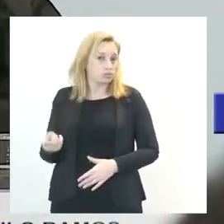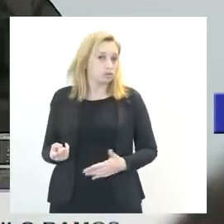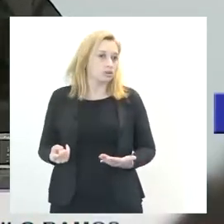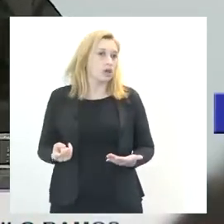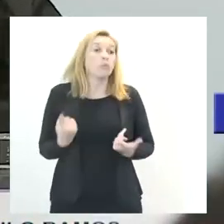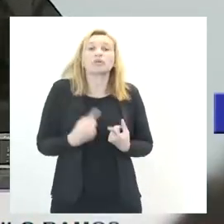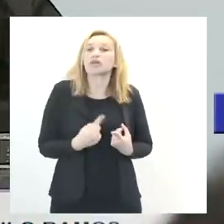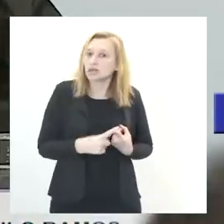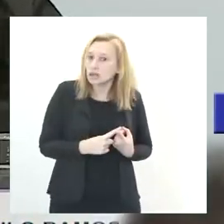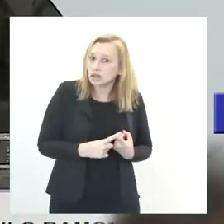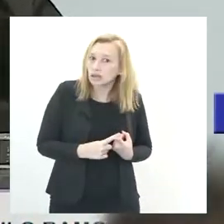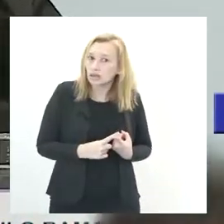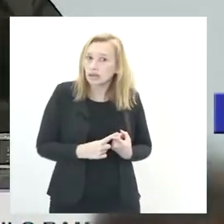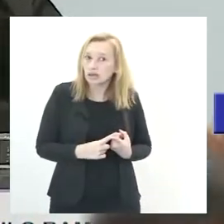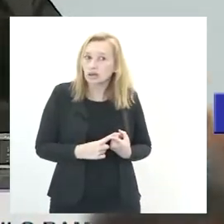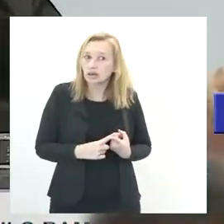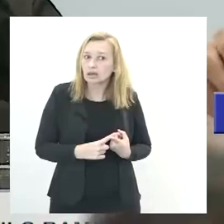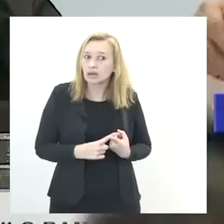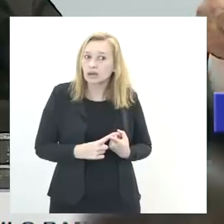porque